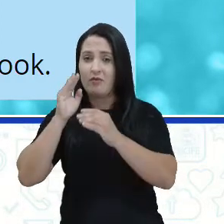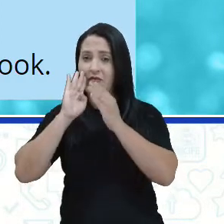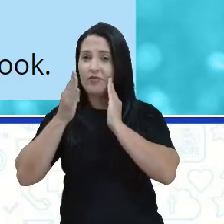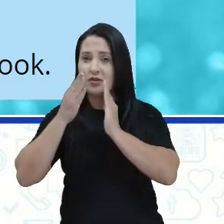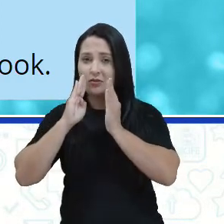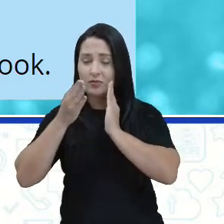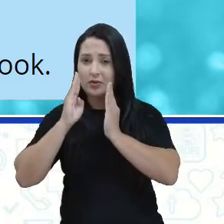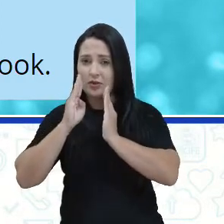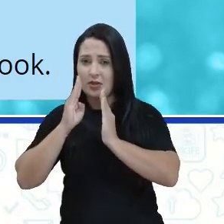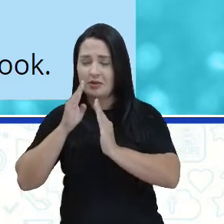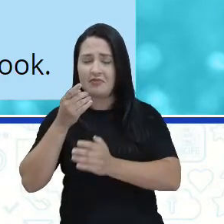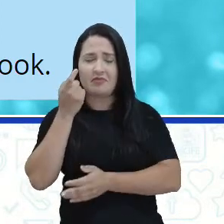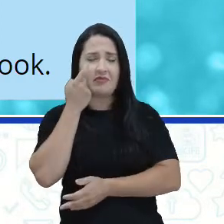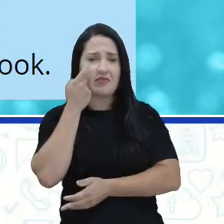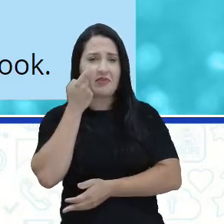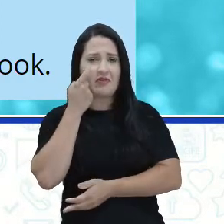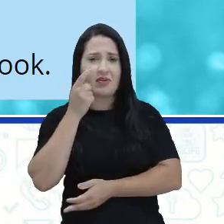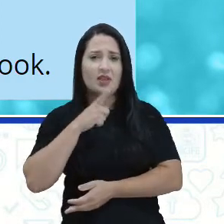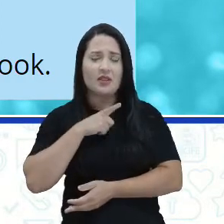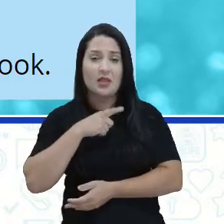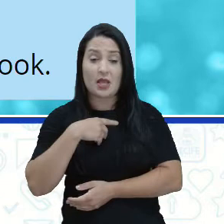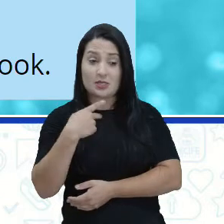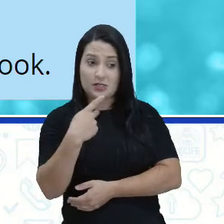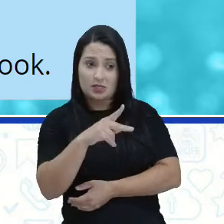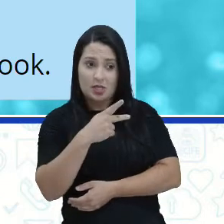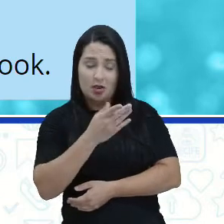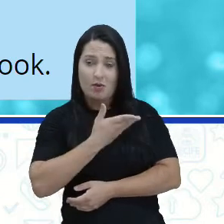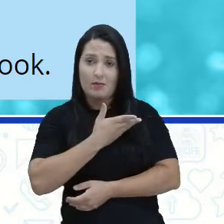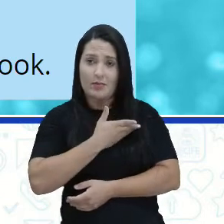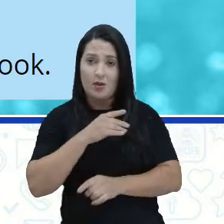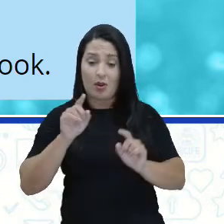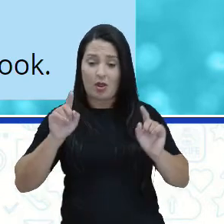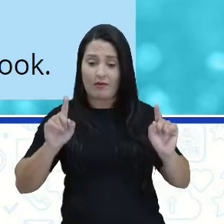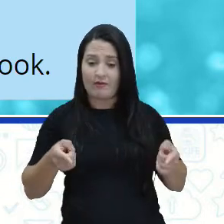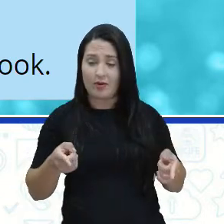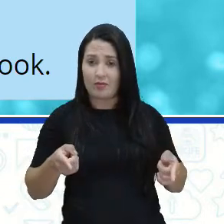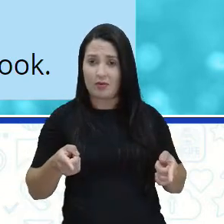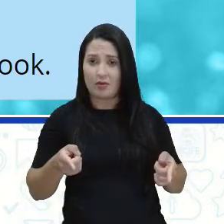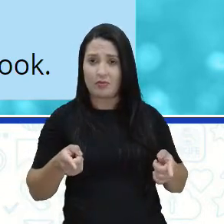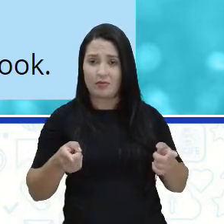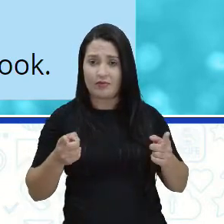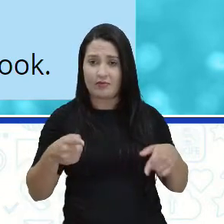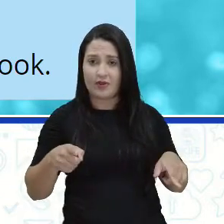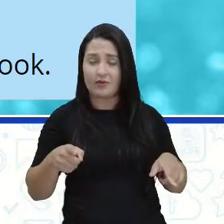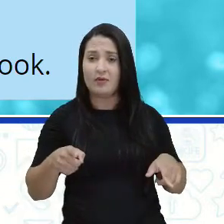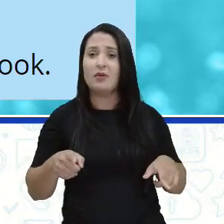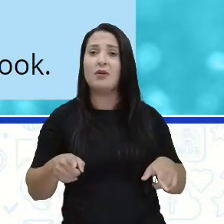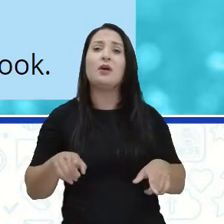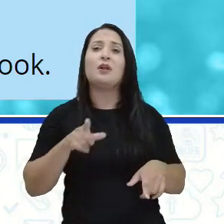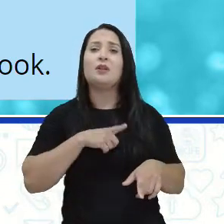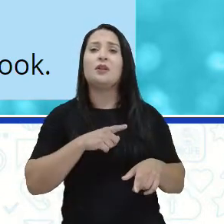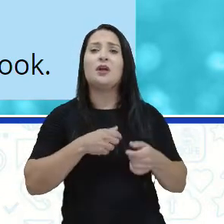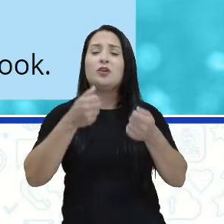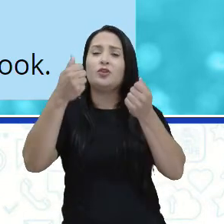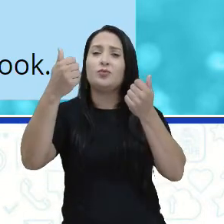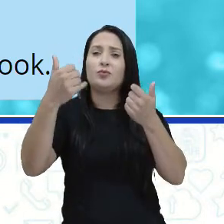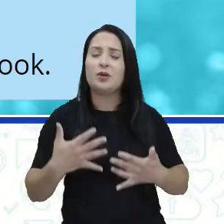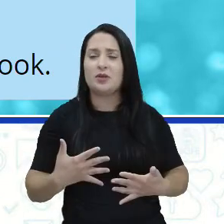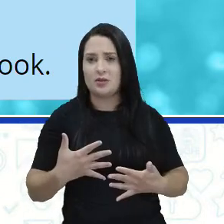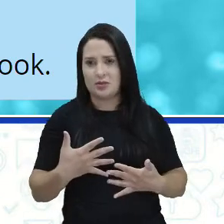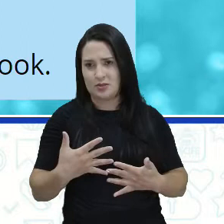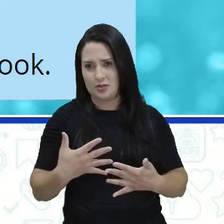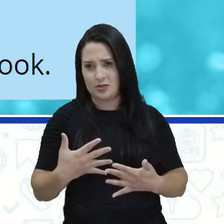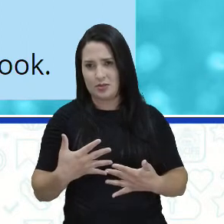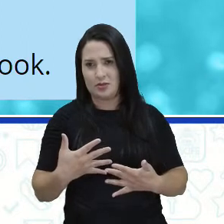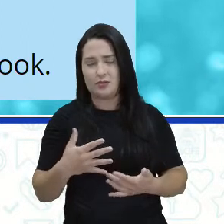também a gente tem o seu amigo, entre vírgulas, servindo como um termo de explicação. Como uma